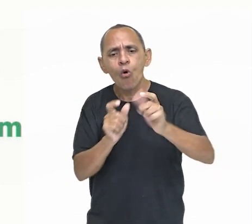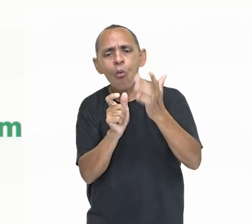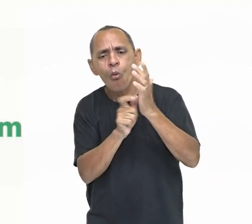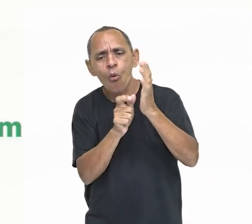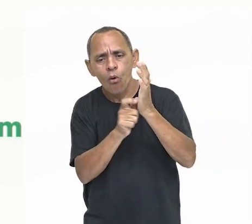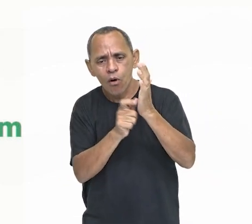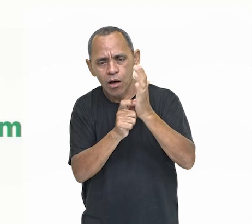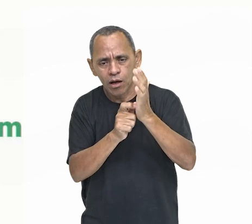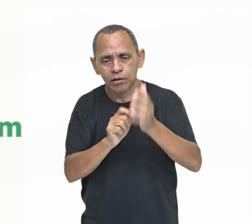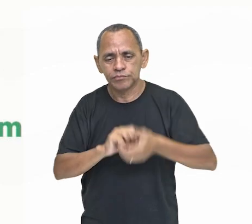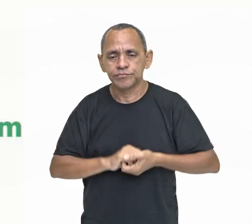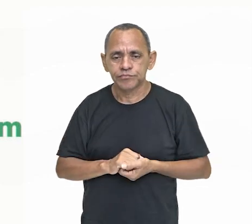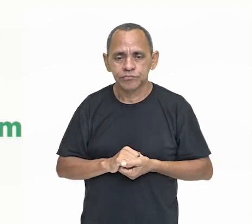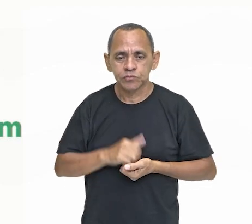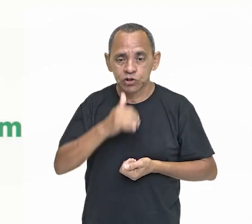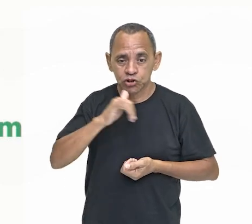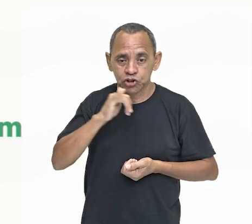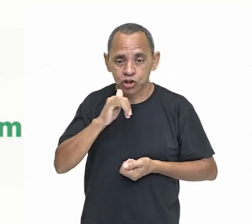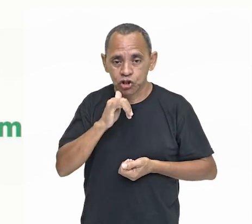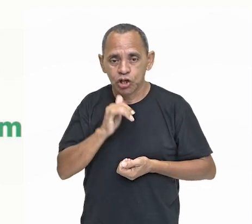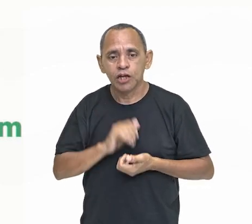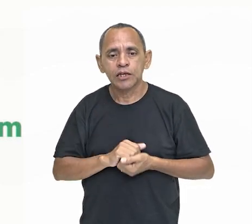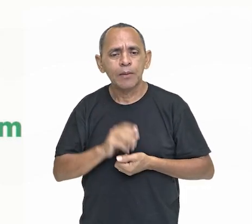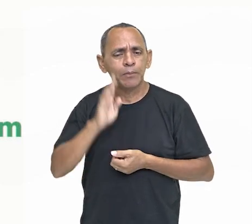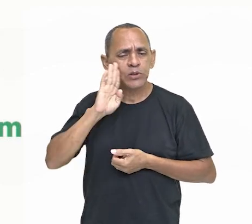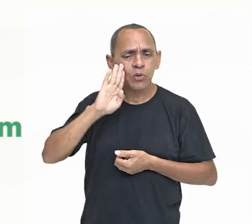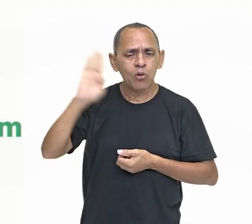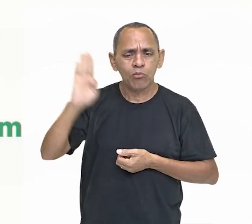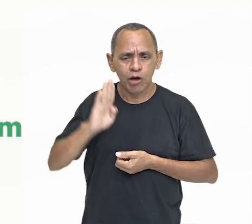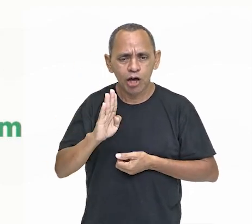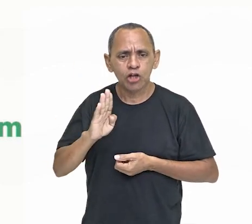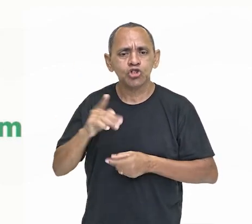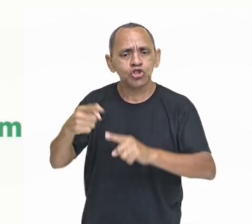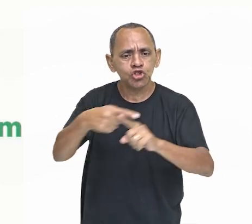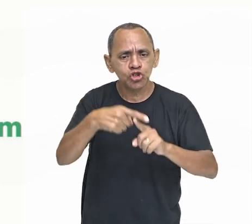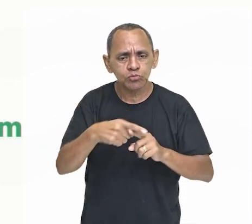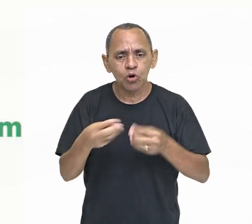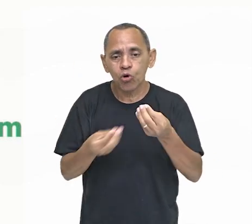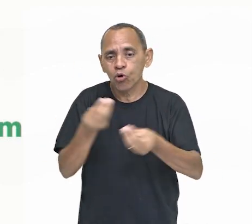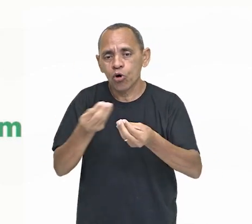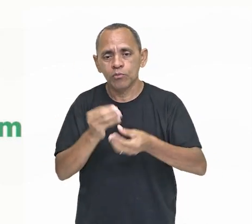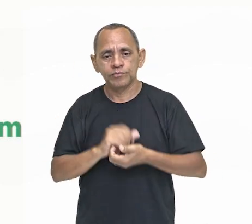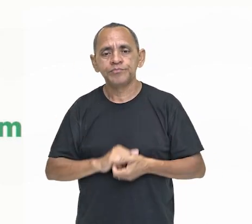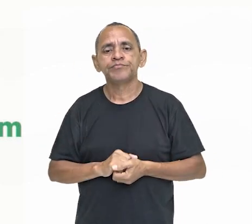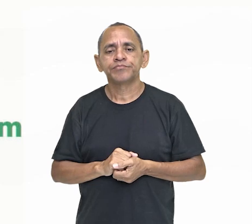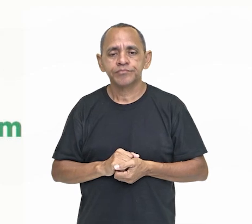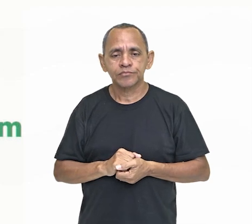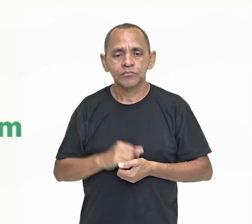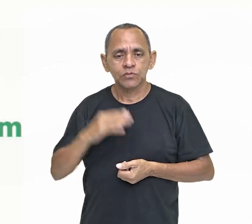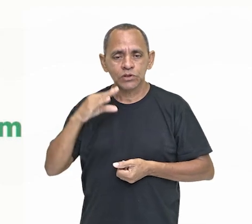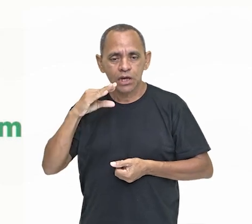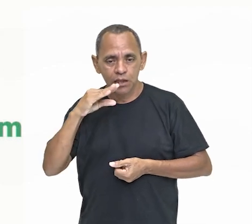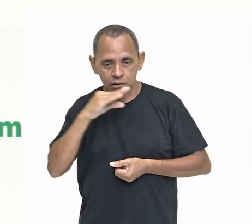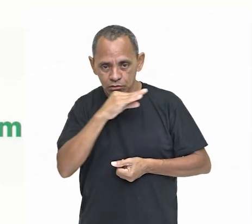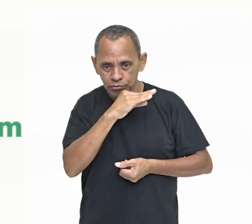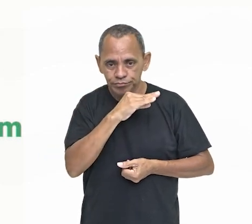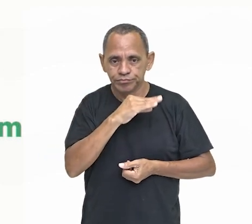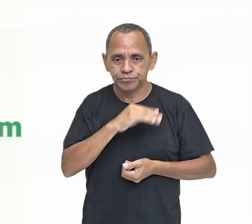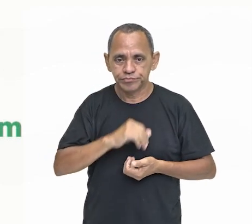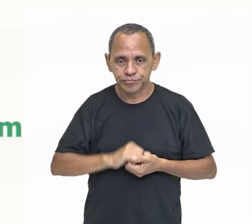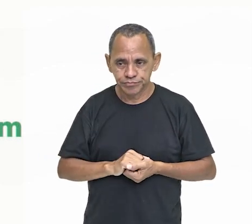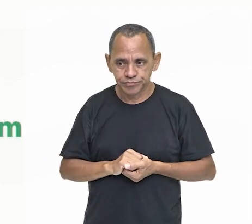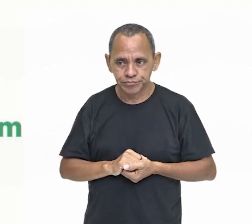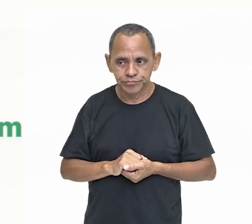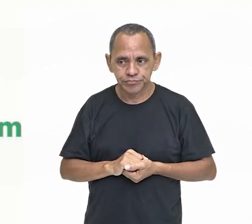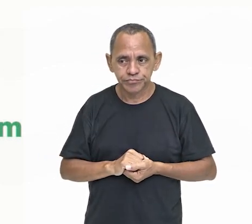elétrica exclusivamente na forma de calor. Lembram lá do início, quando a gente falou de um circuito que